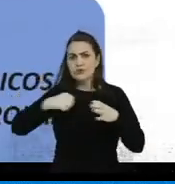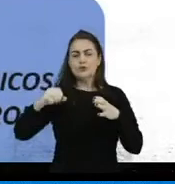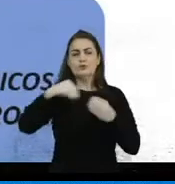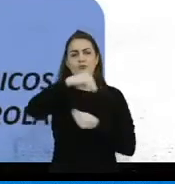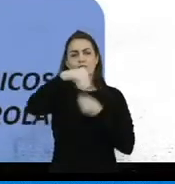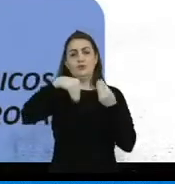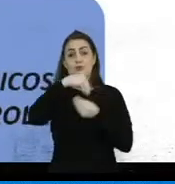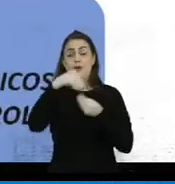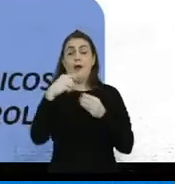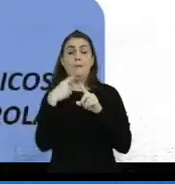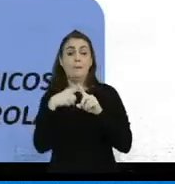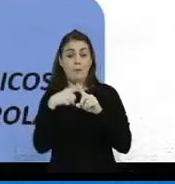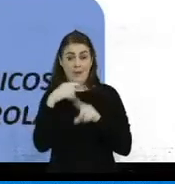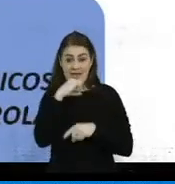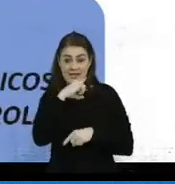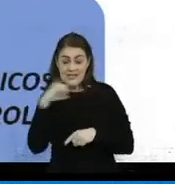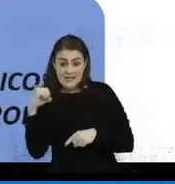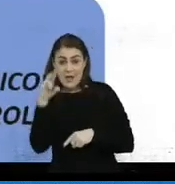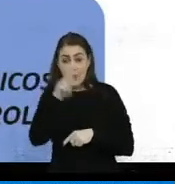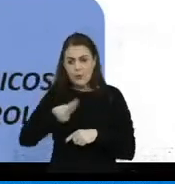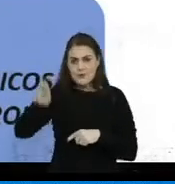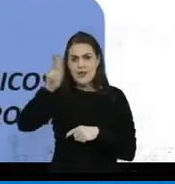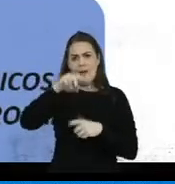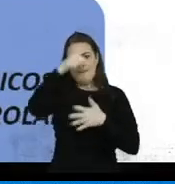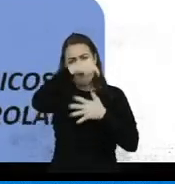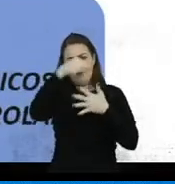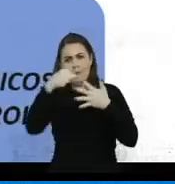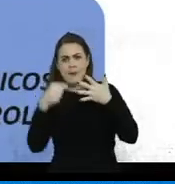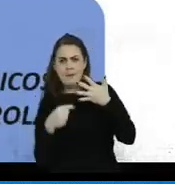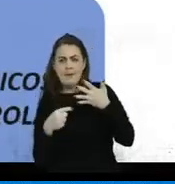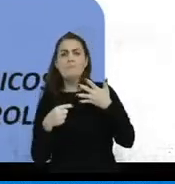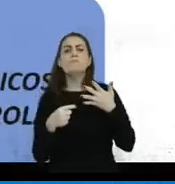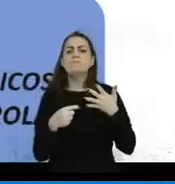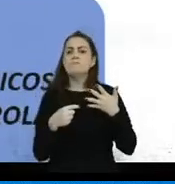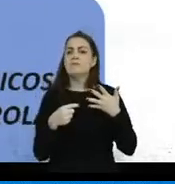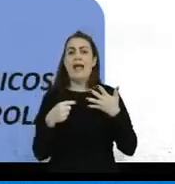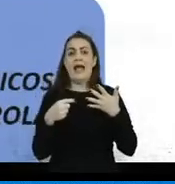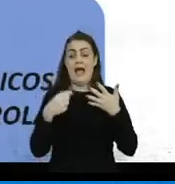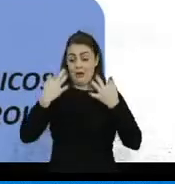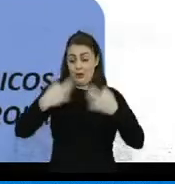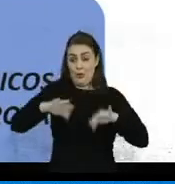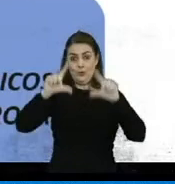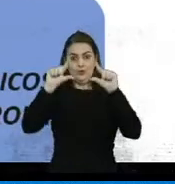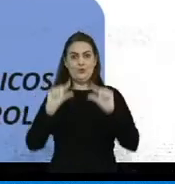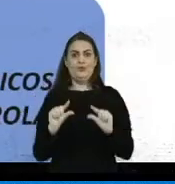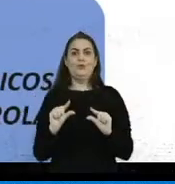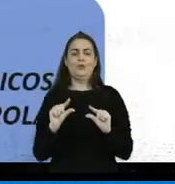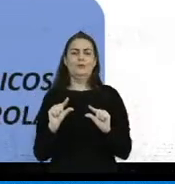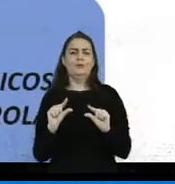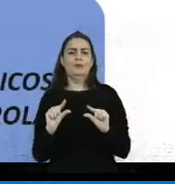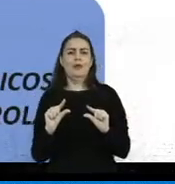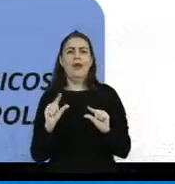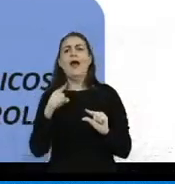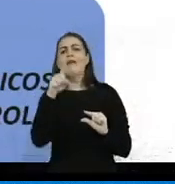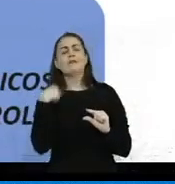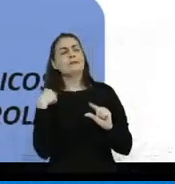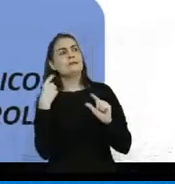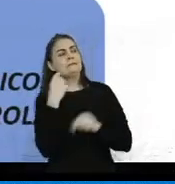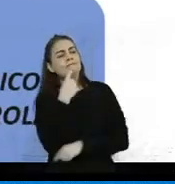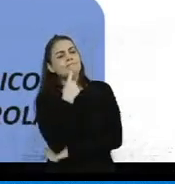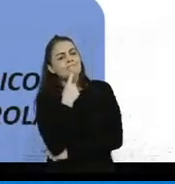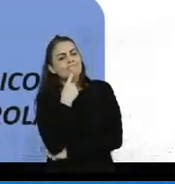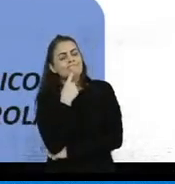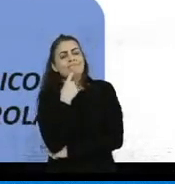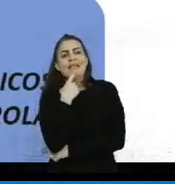menos dor. E aí você se pergunta, minha nossa, o que eu estive fazendo pela minha fibromialgia todo esse tempo? Só tomando